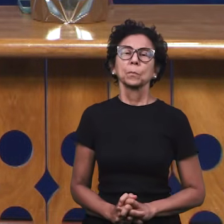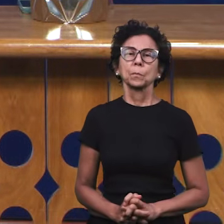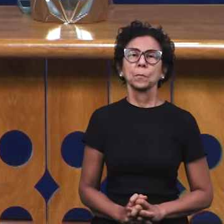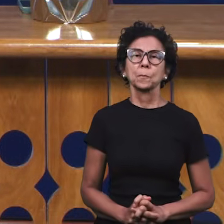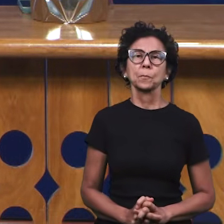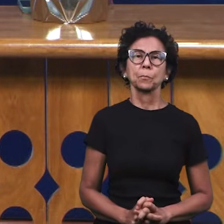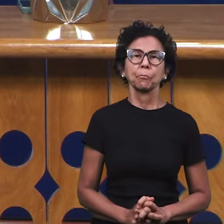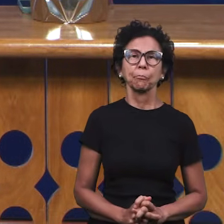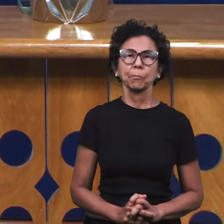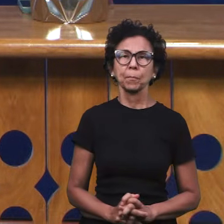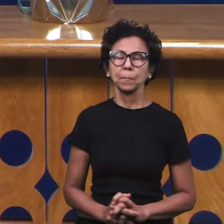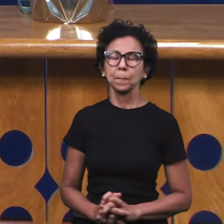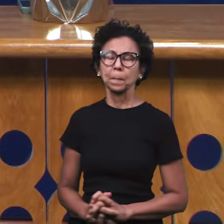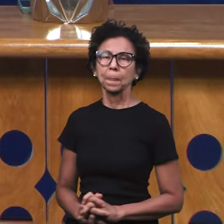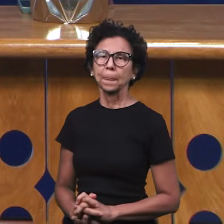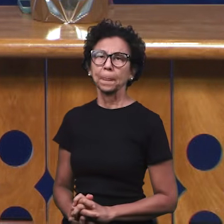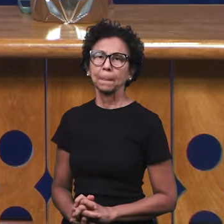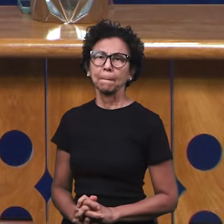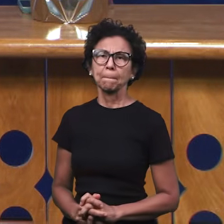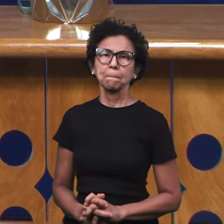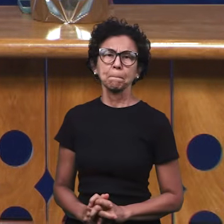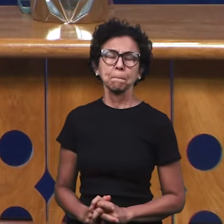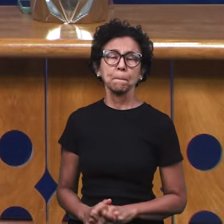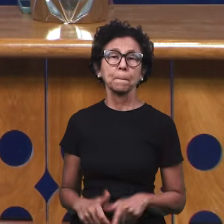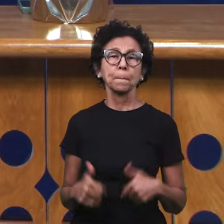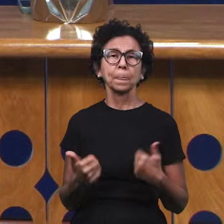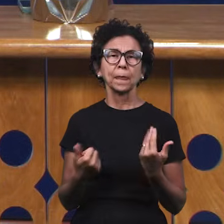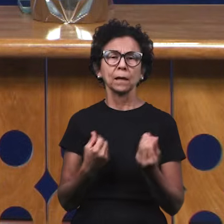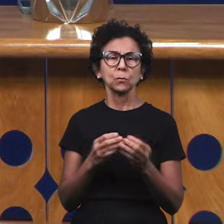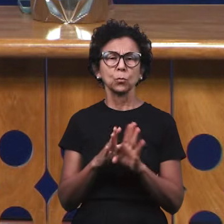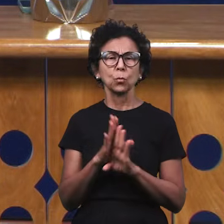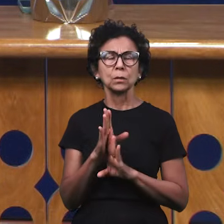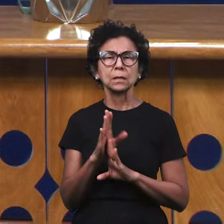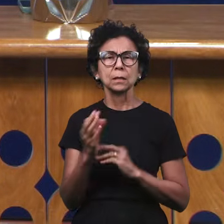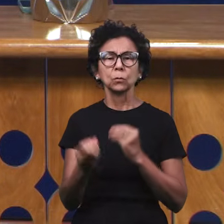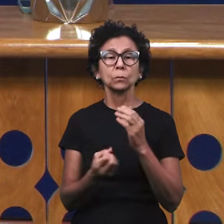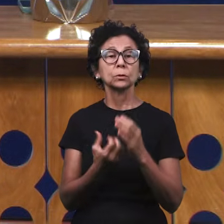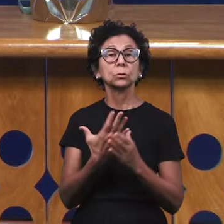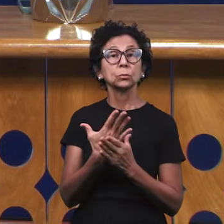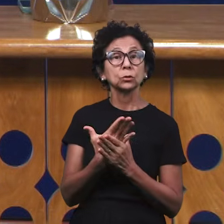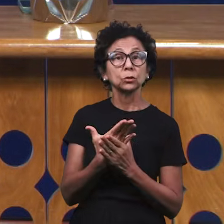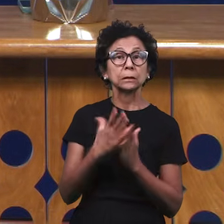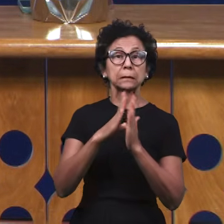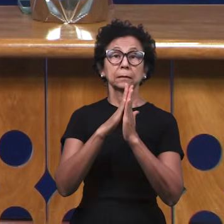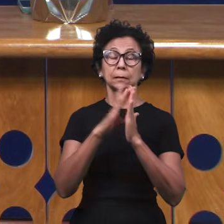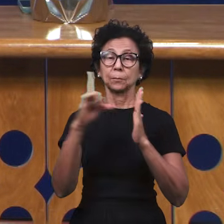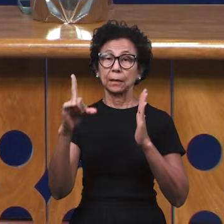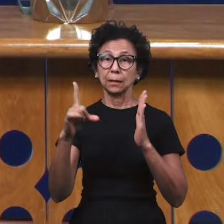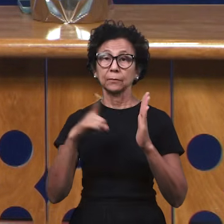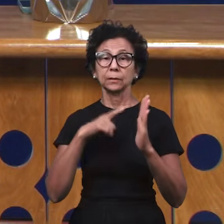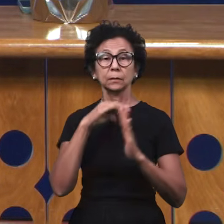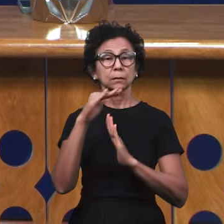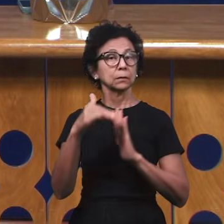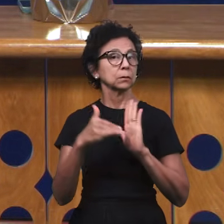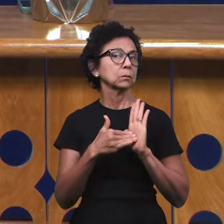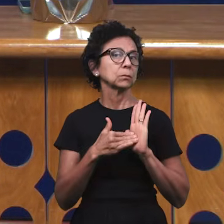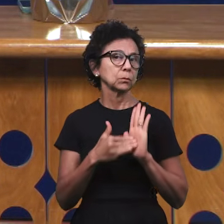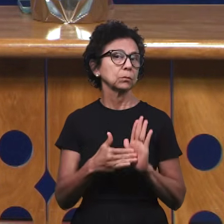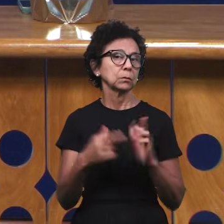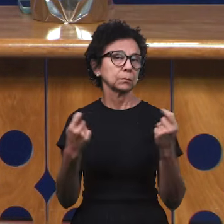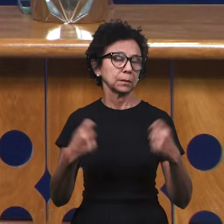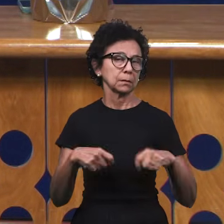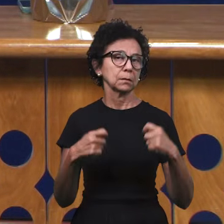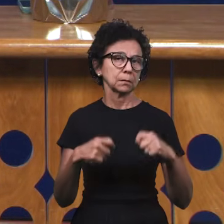Primeiramente, de onde vem essa instrução? A instrução vem da palavra. Nós vamos encontrar tudo para a nossa vida na palavra, porque a